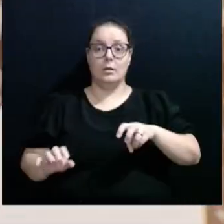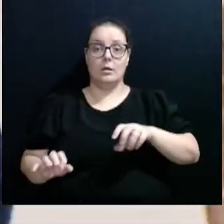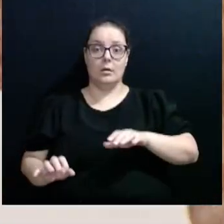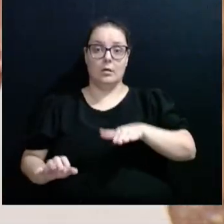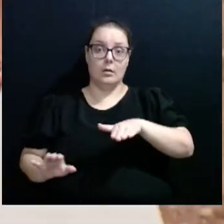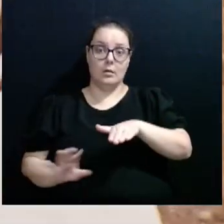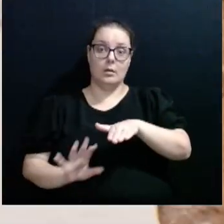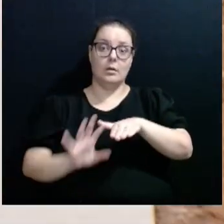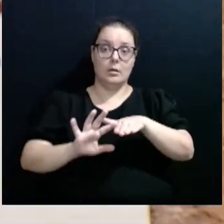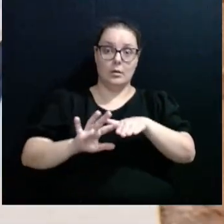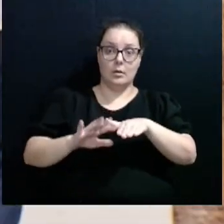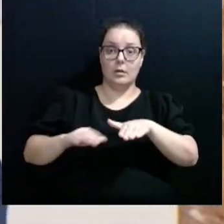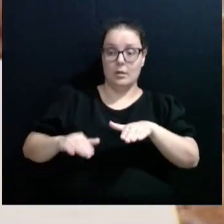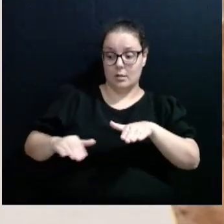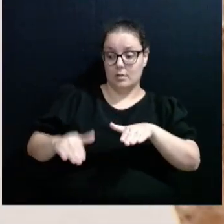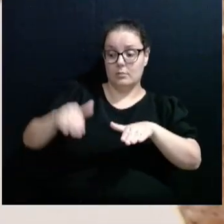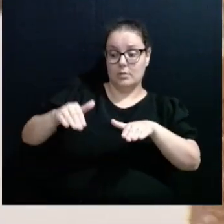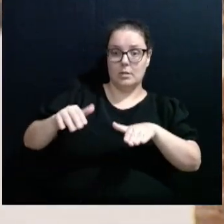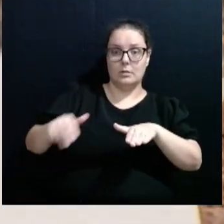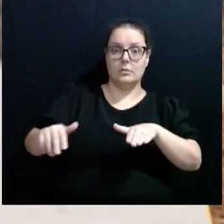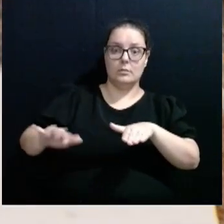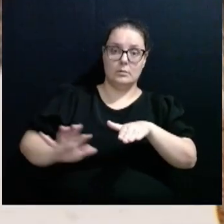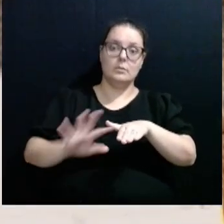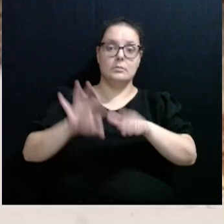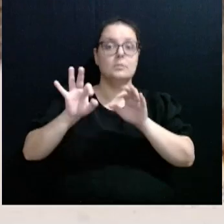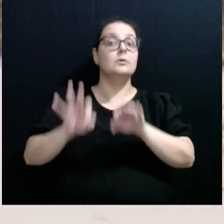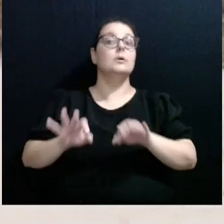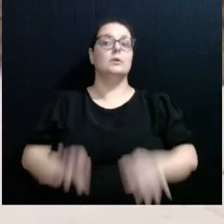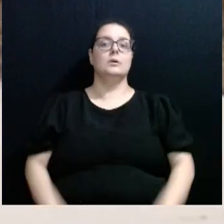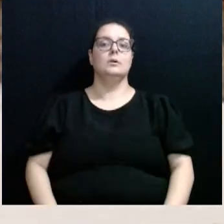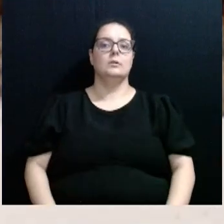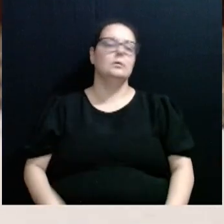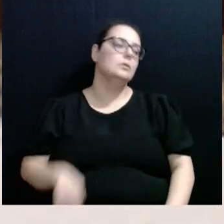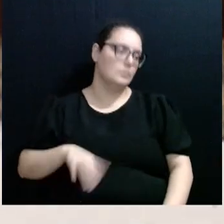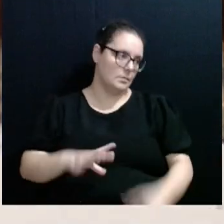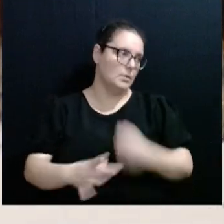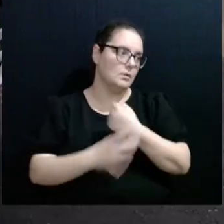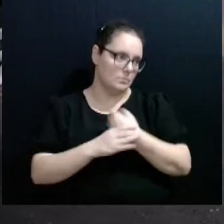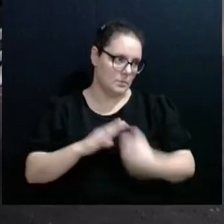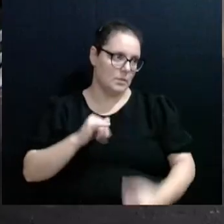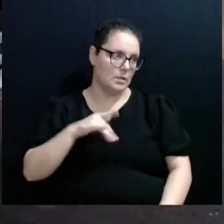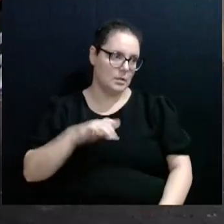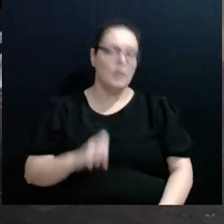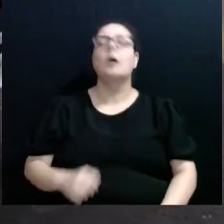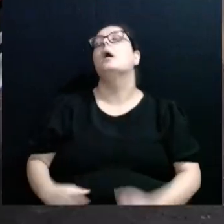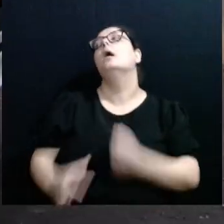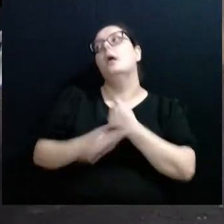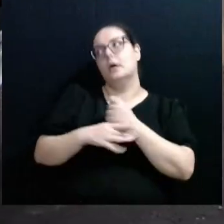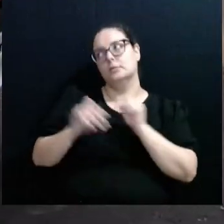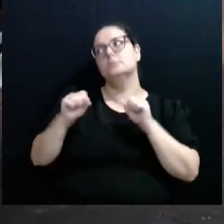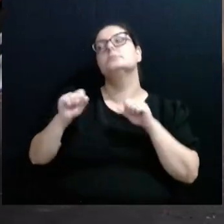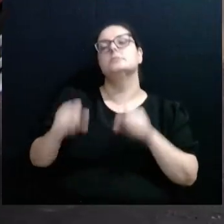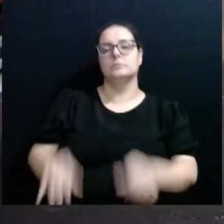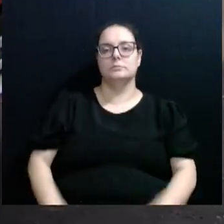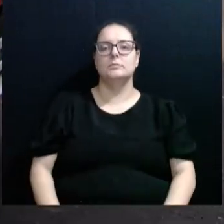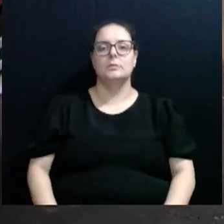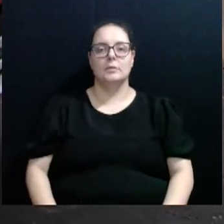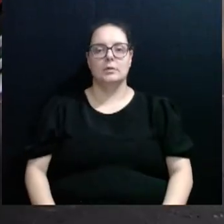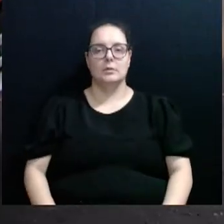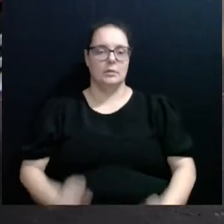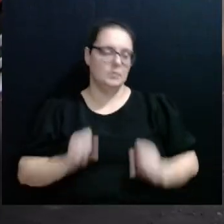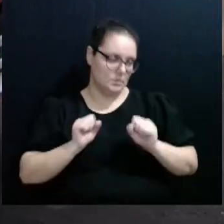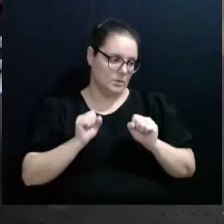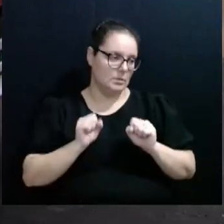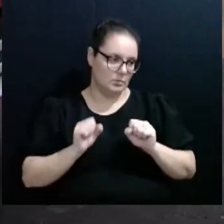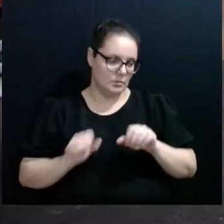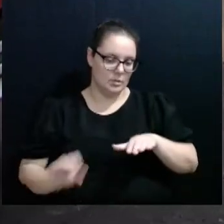alta, certinho. Traz mais segurança agora, Kaique? Agora tá mais segurança. Aí agora você vai poder subir e descer do